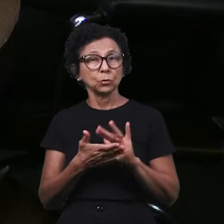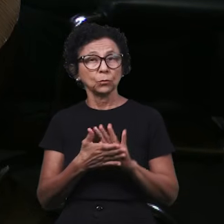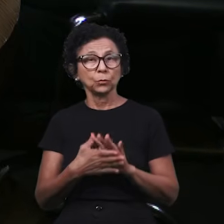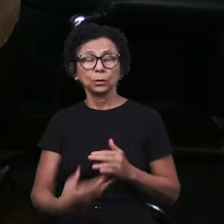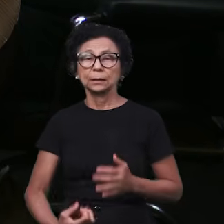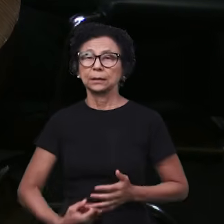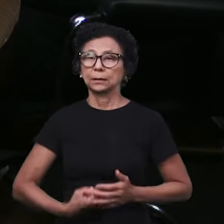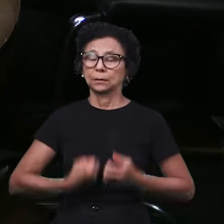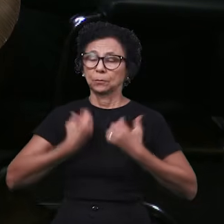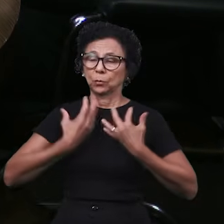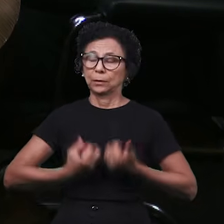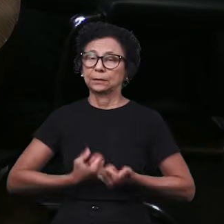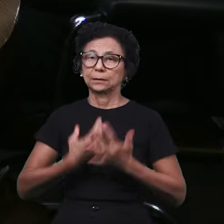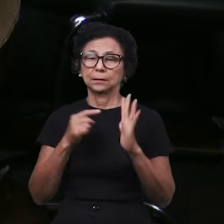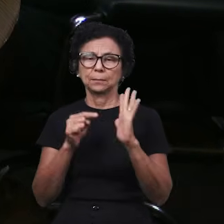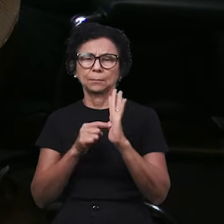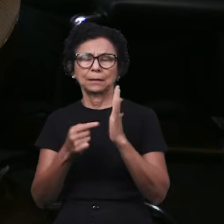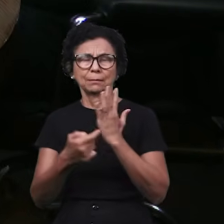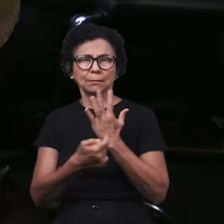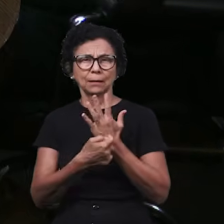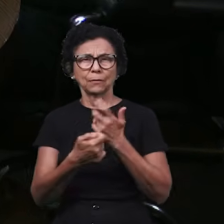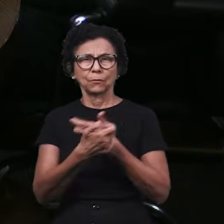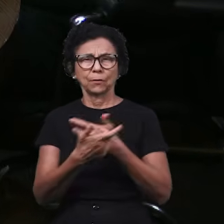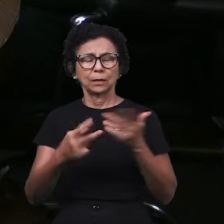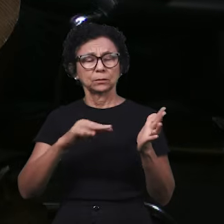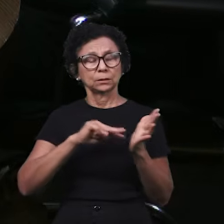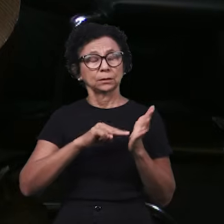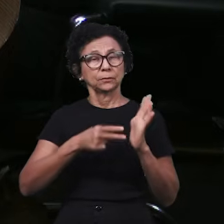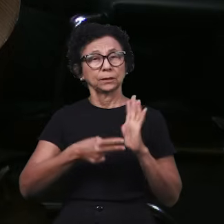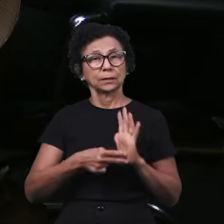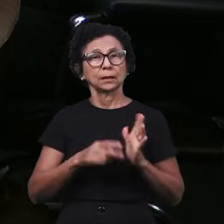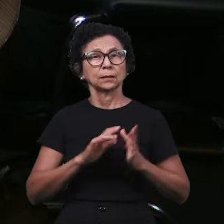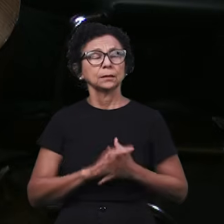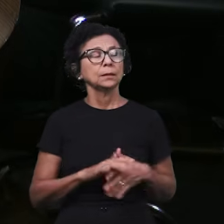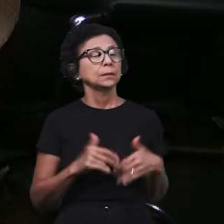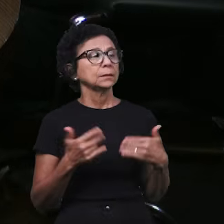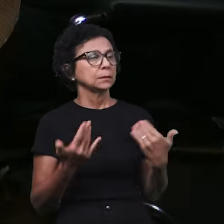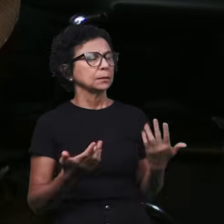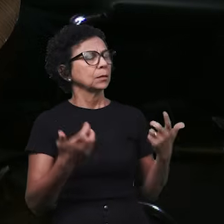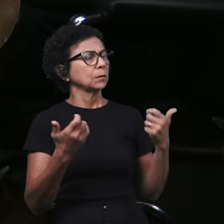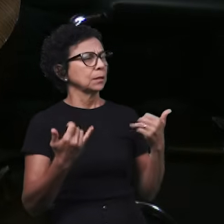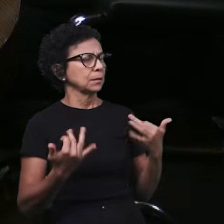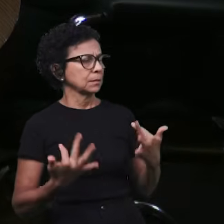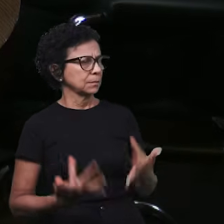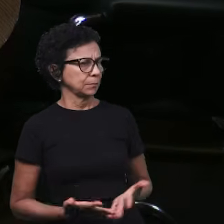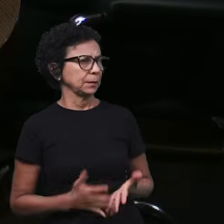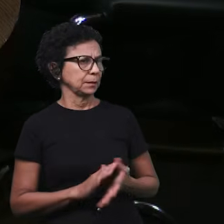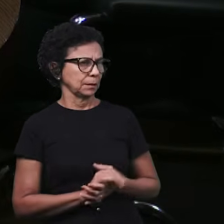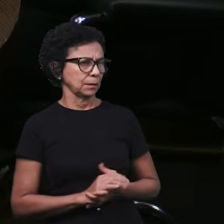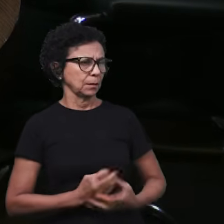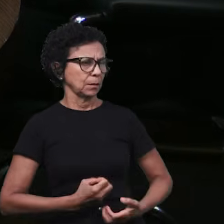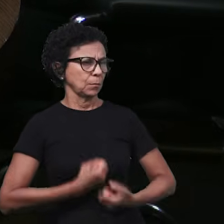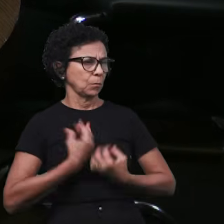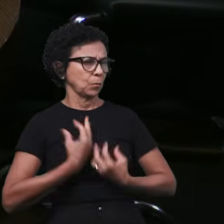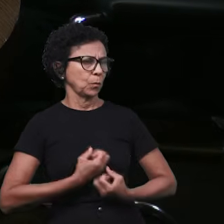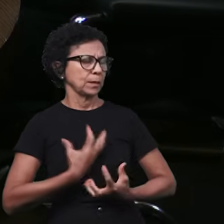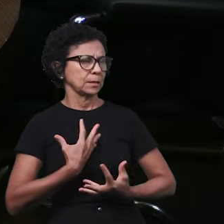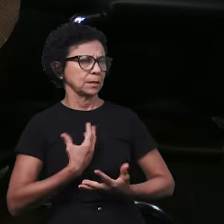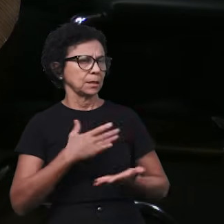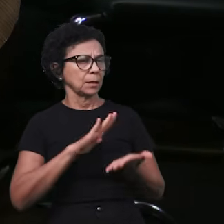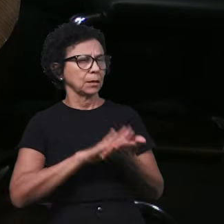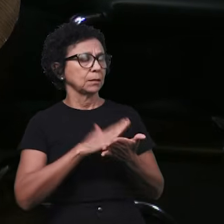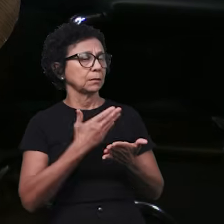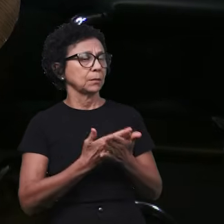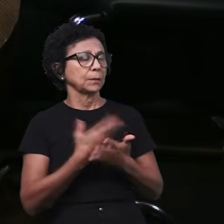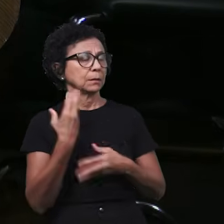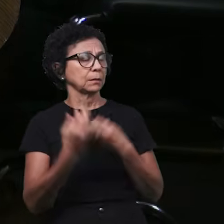muitos significados. E aí eu vou pedir para você dar essa introdução. O que seria essa interpretação poética? Quais são as características importantes que nós